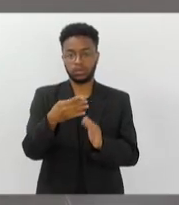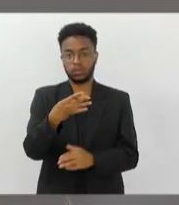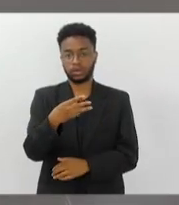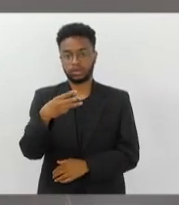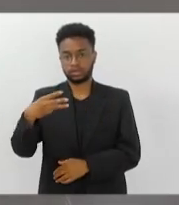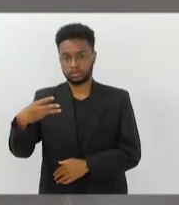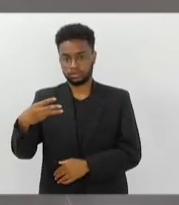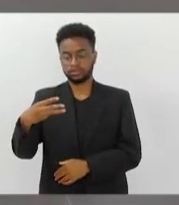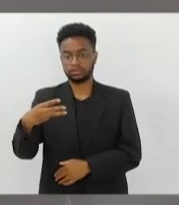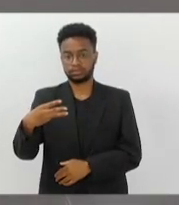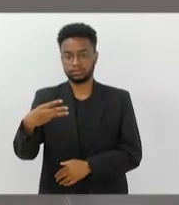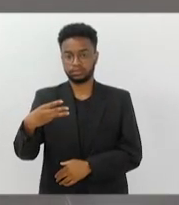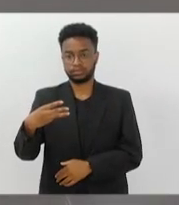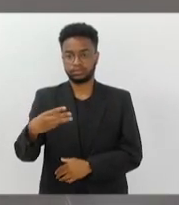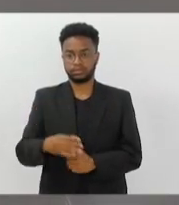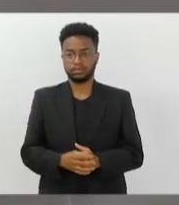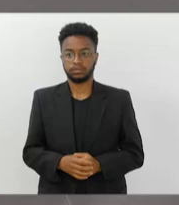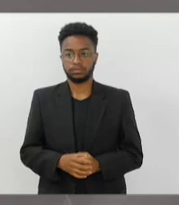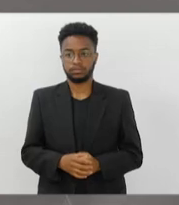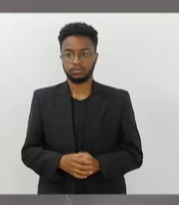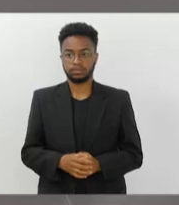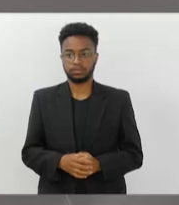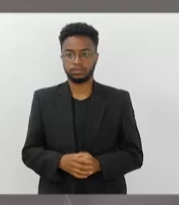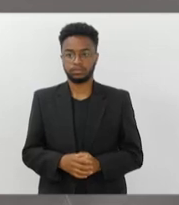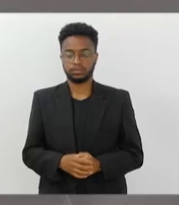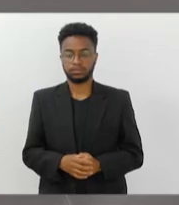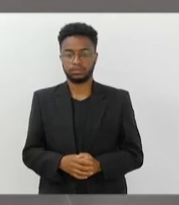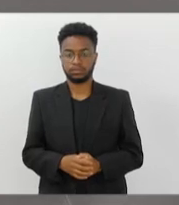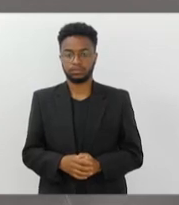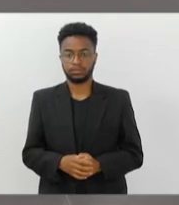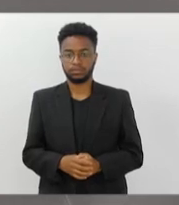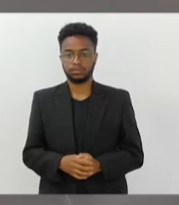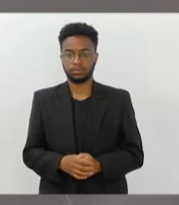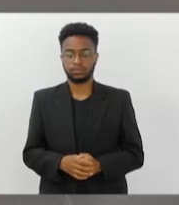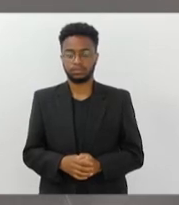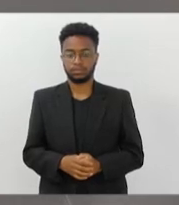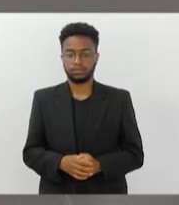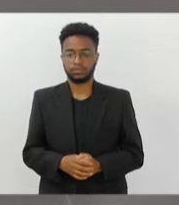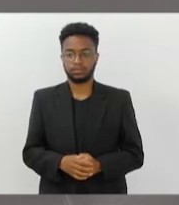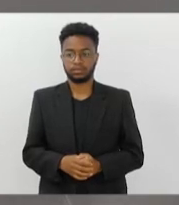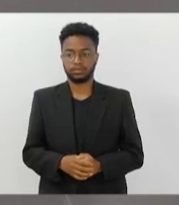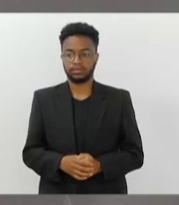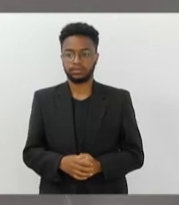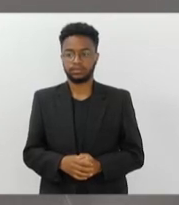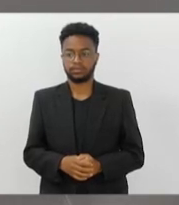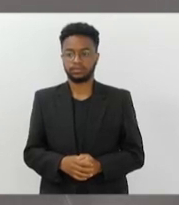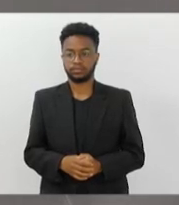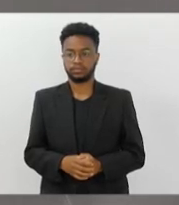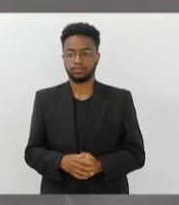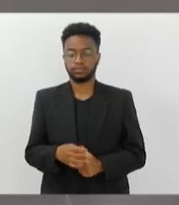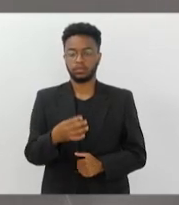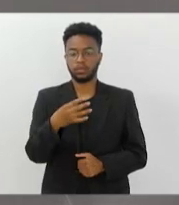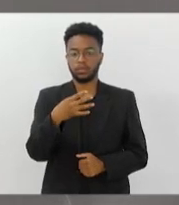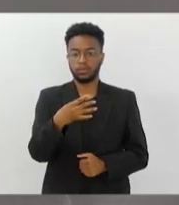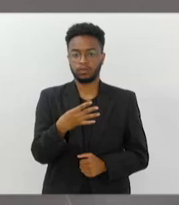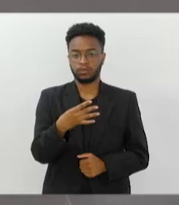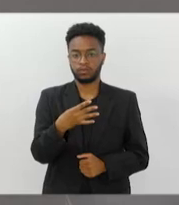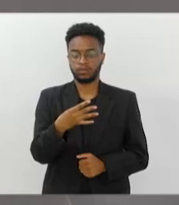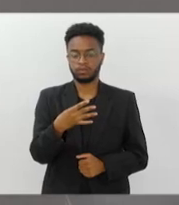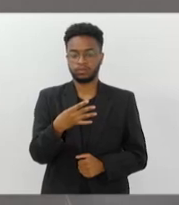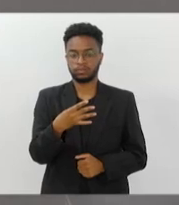43 é pela... Não, do